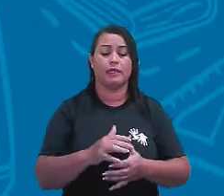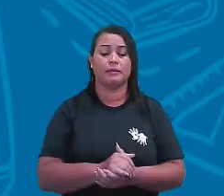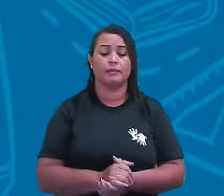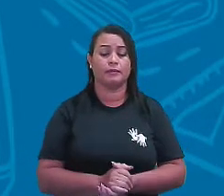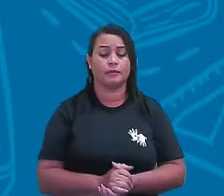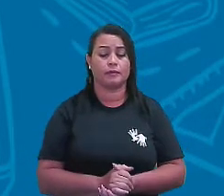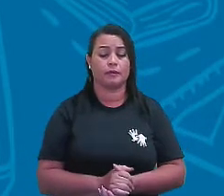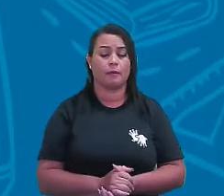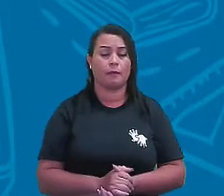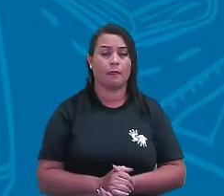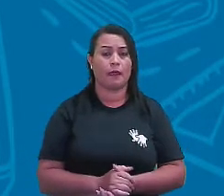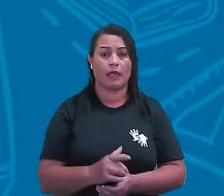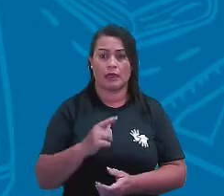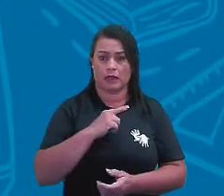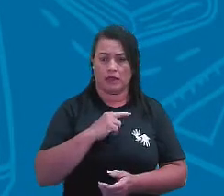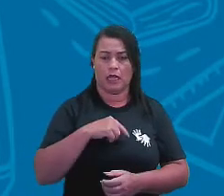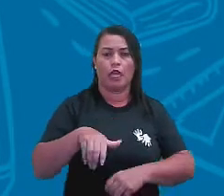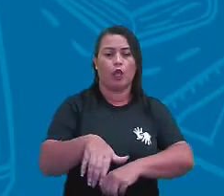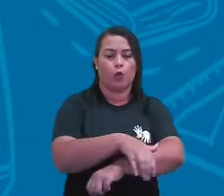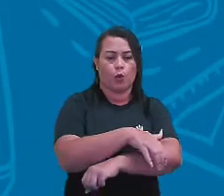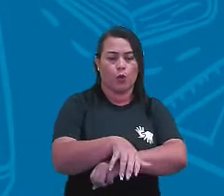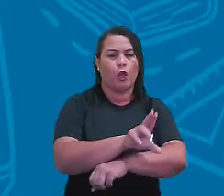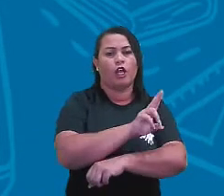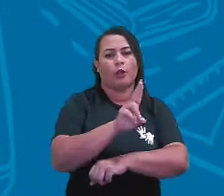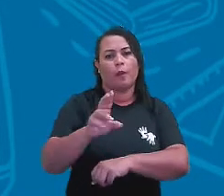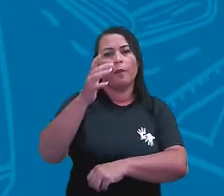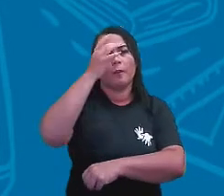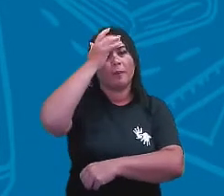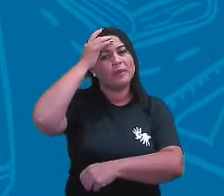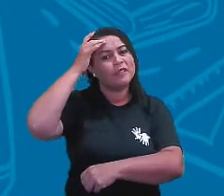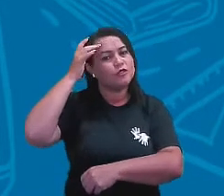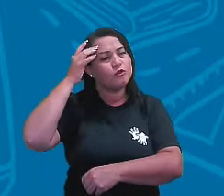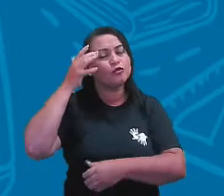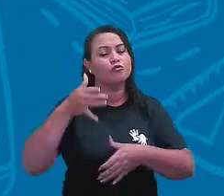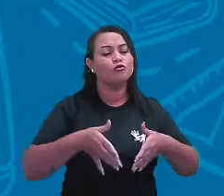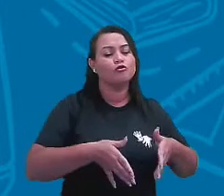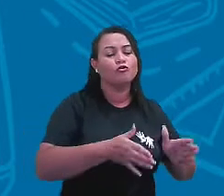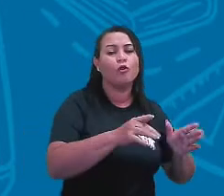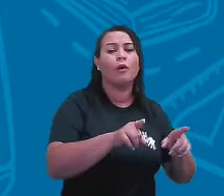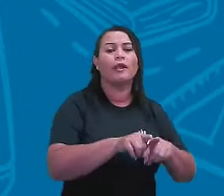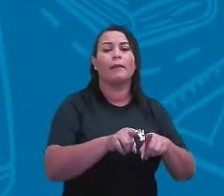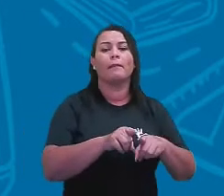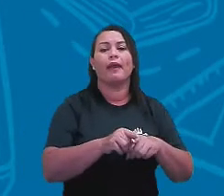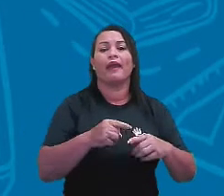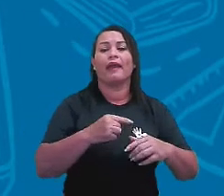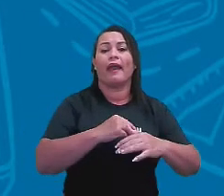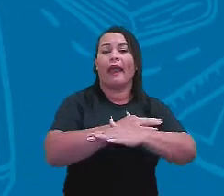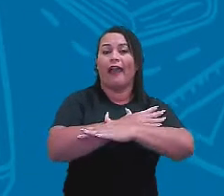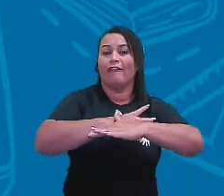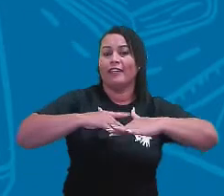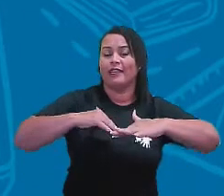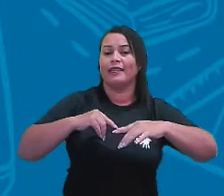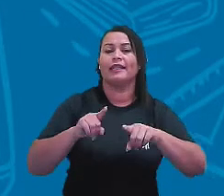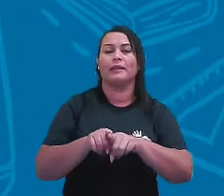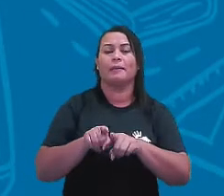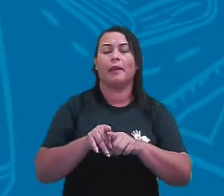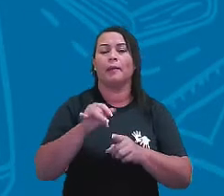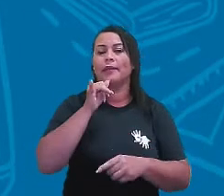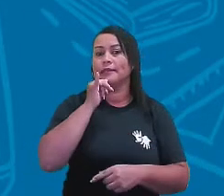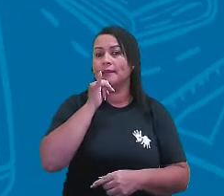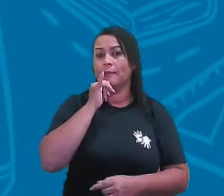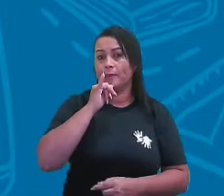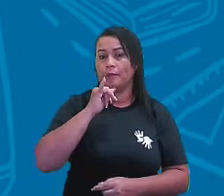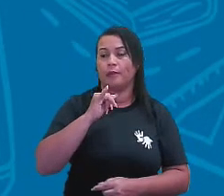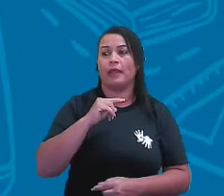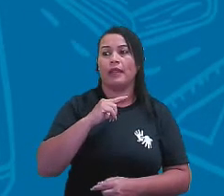que as ruas têm nome de pessoas, né? As avenidas, por exemplo, a principal avenida, né? Daqui